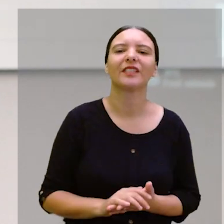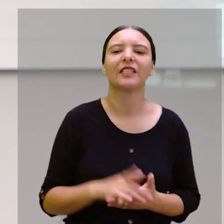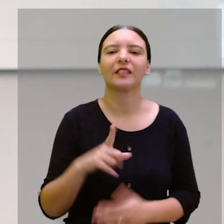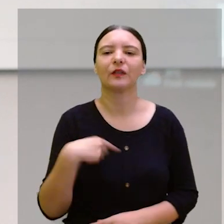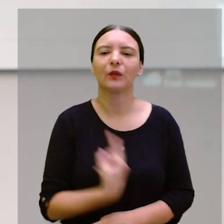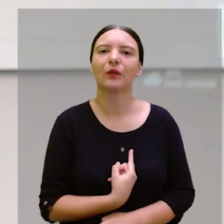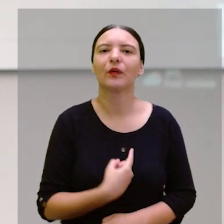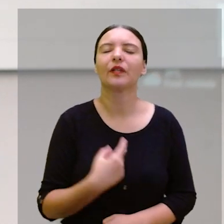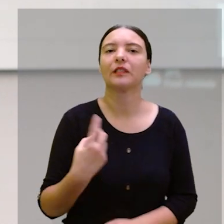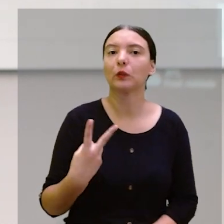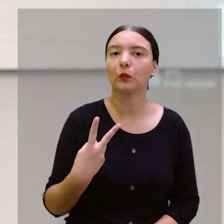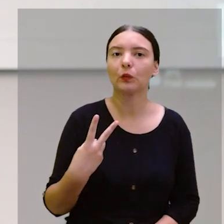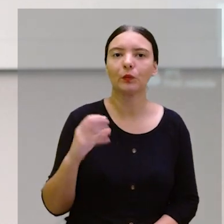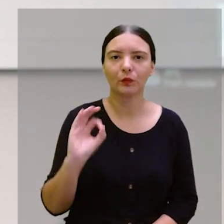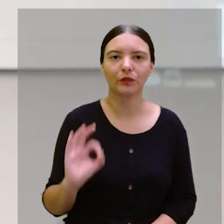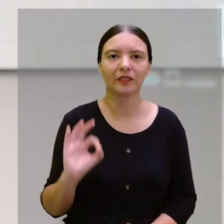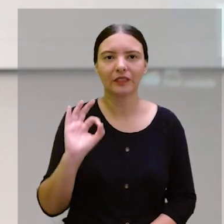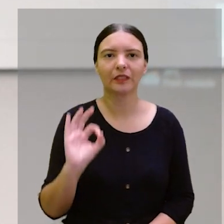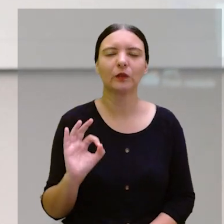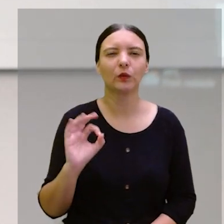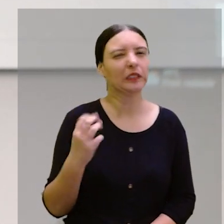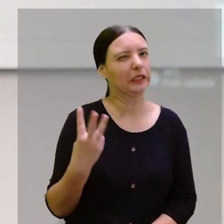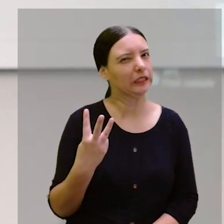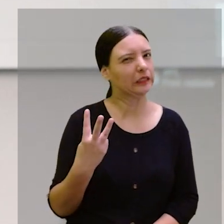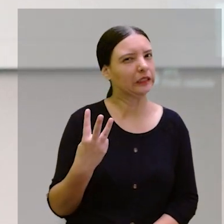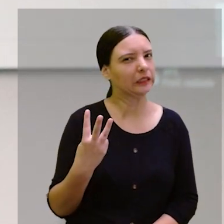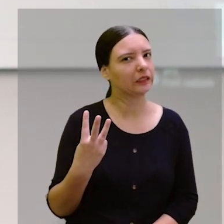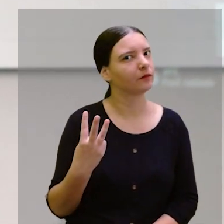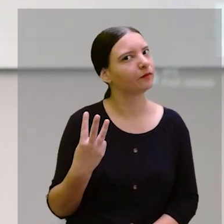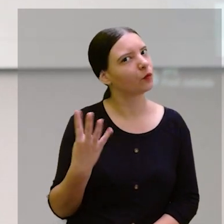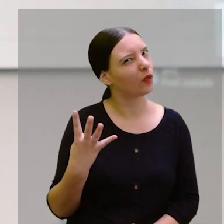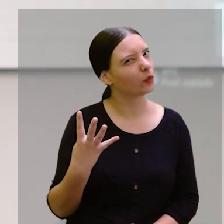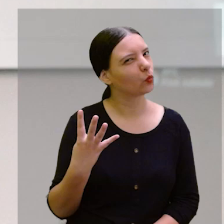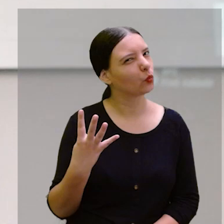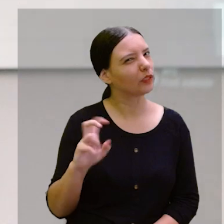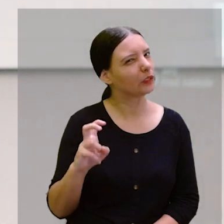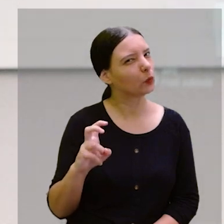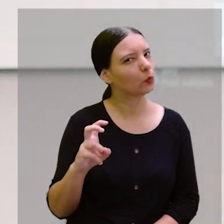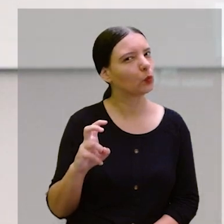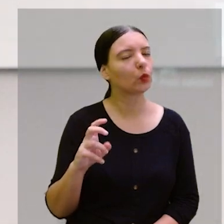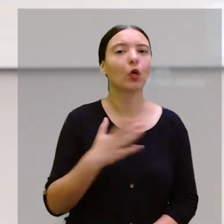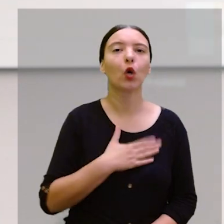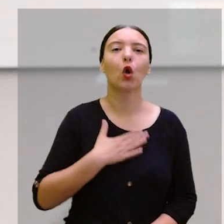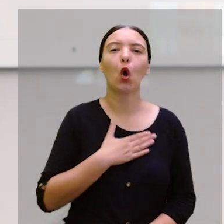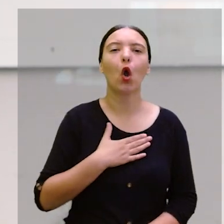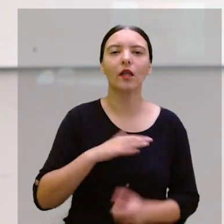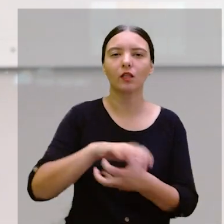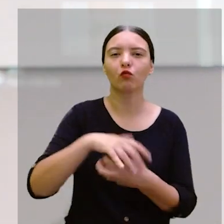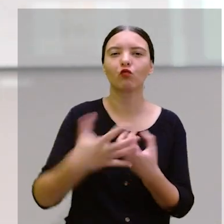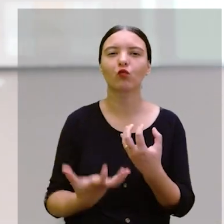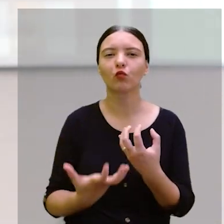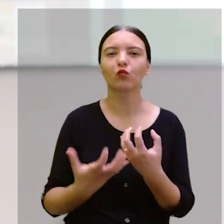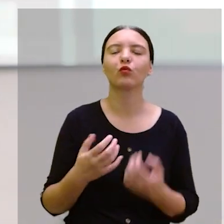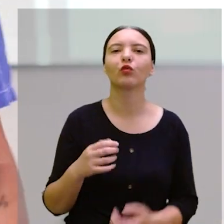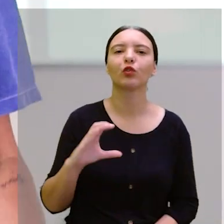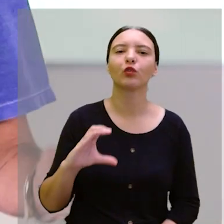gente tem 2%, 3%, 4%, 5%. Quem gosta de chucrute?